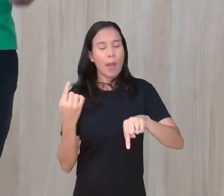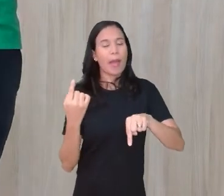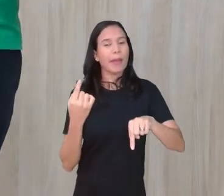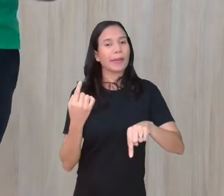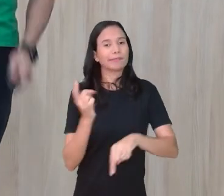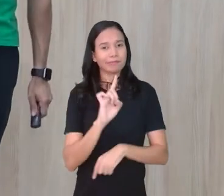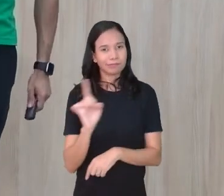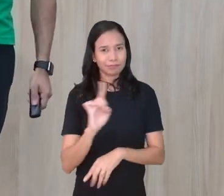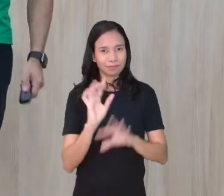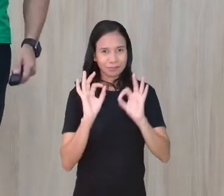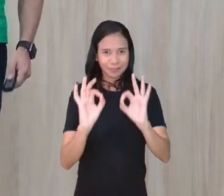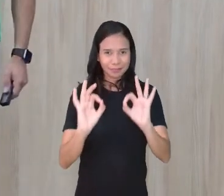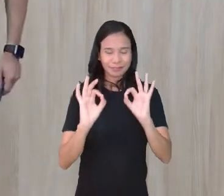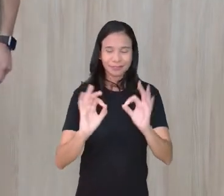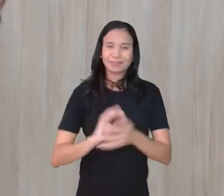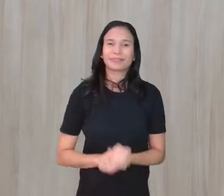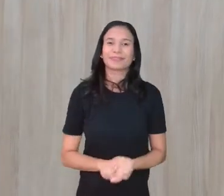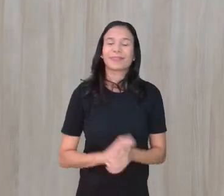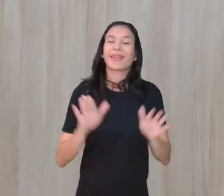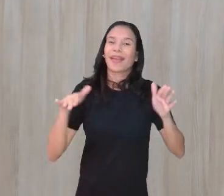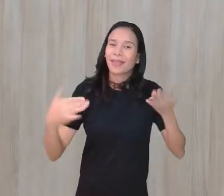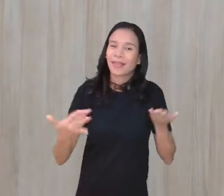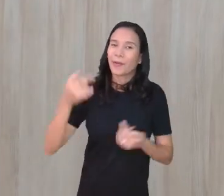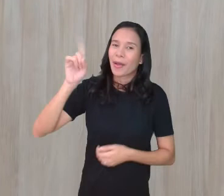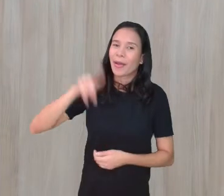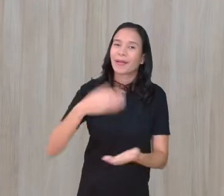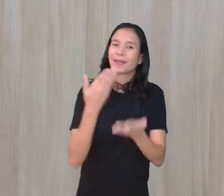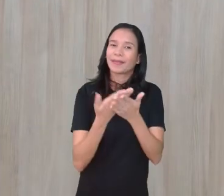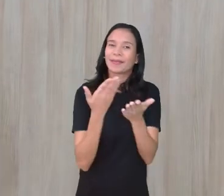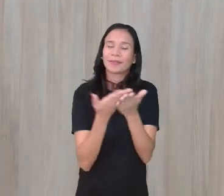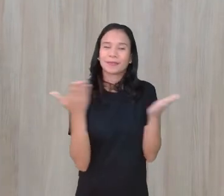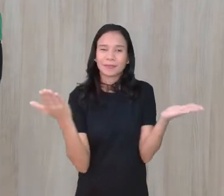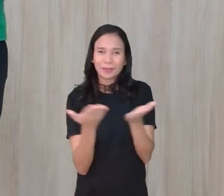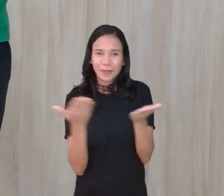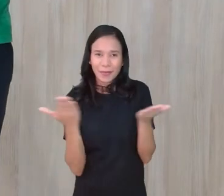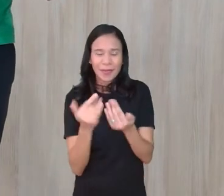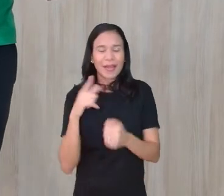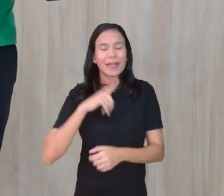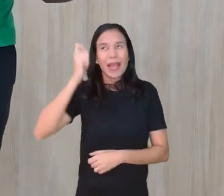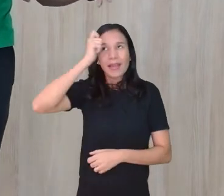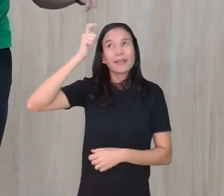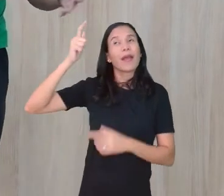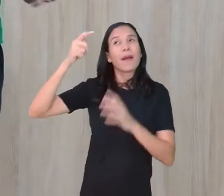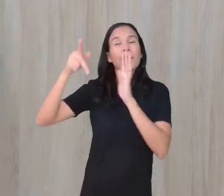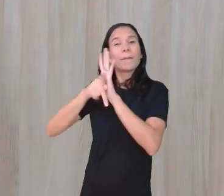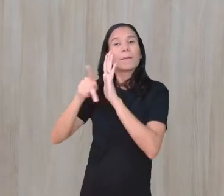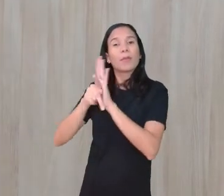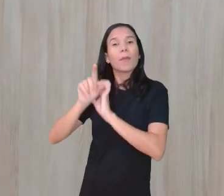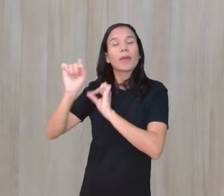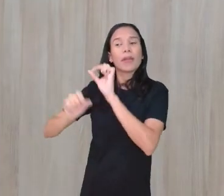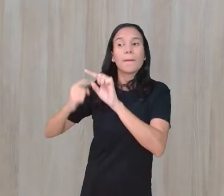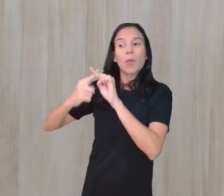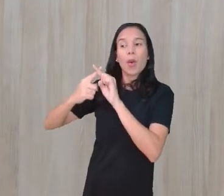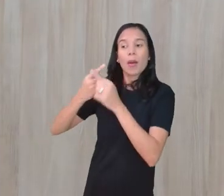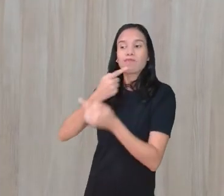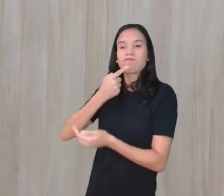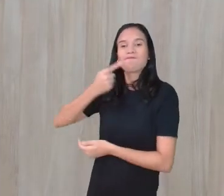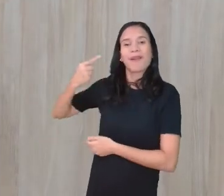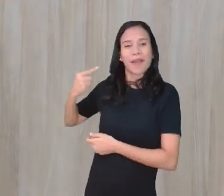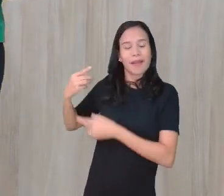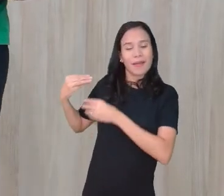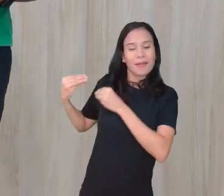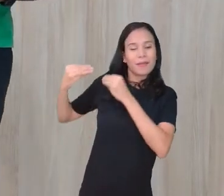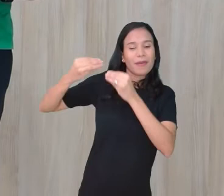é um múltiplo, tá joia? Então, essa foi a nossa aula de hoje, pegando a ideia, o gancho lá de multiplicação e trazendo